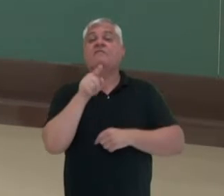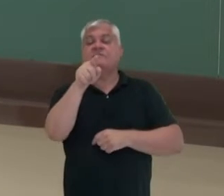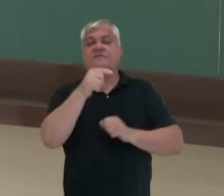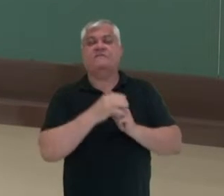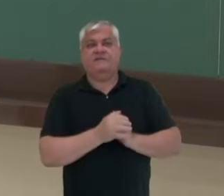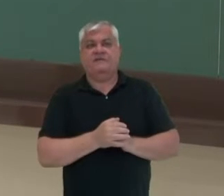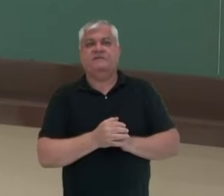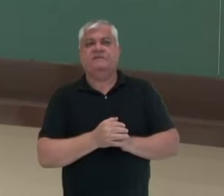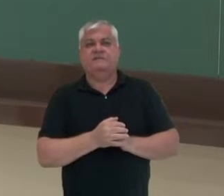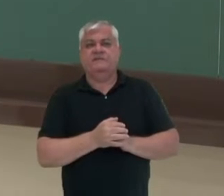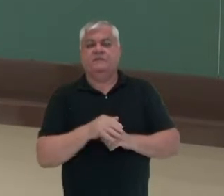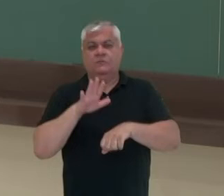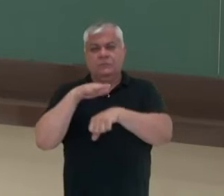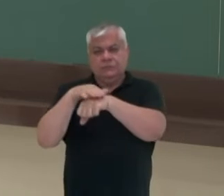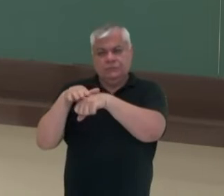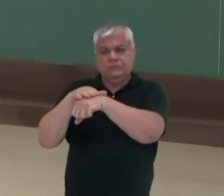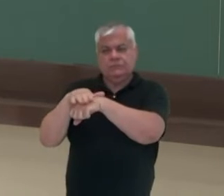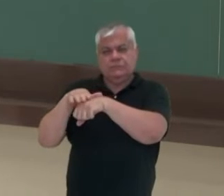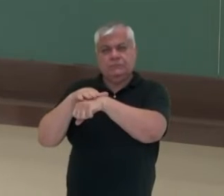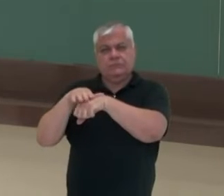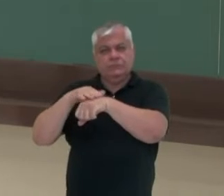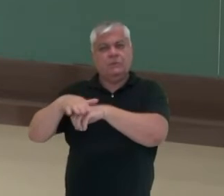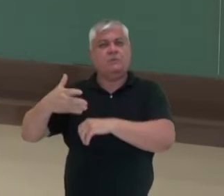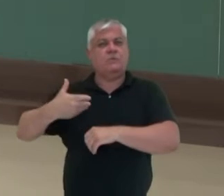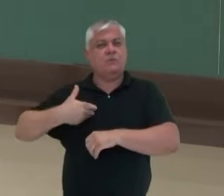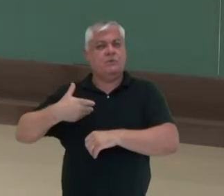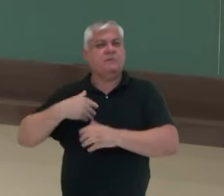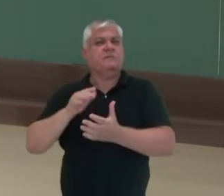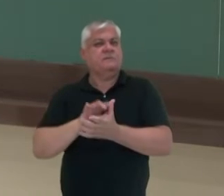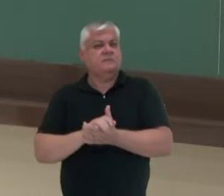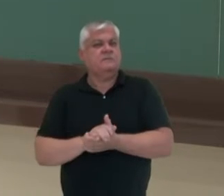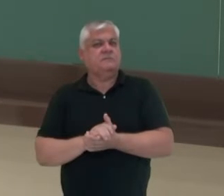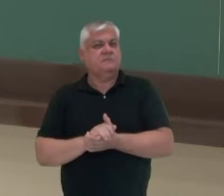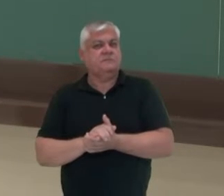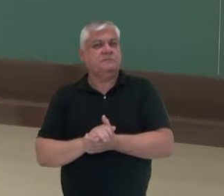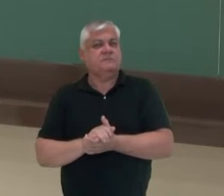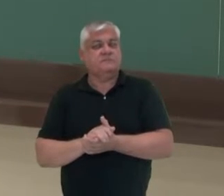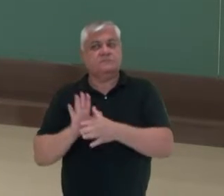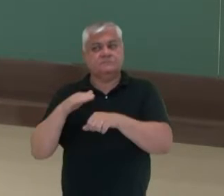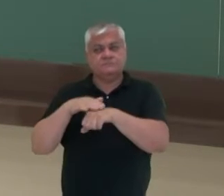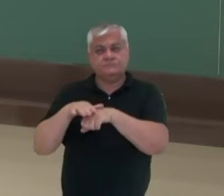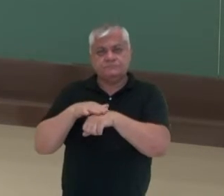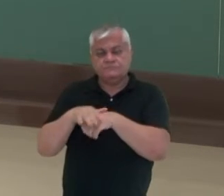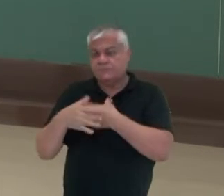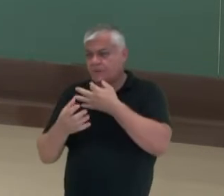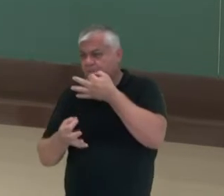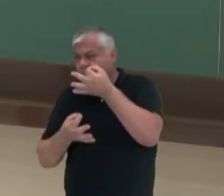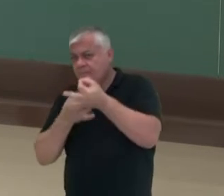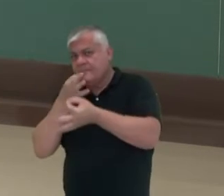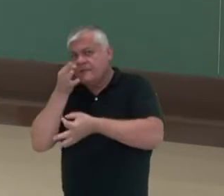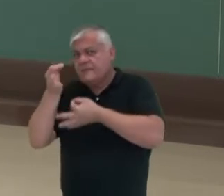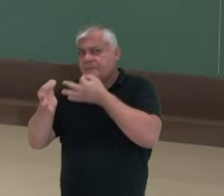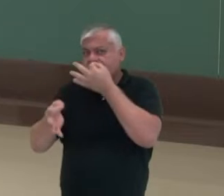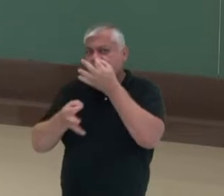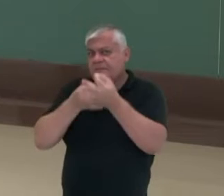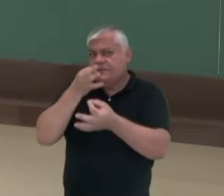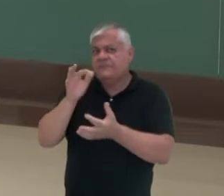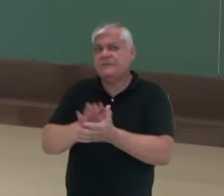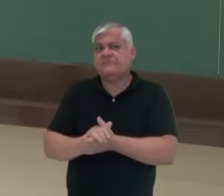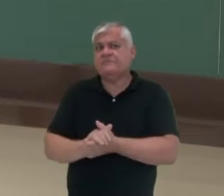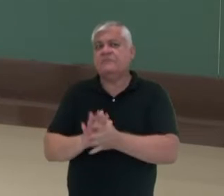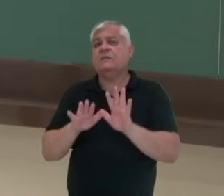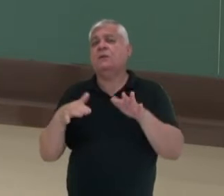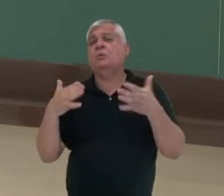vai conversar com o colega e, conversando, argumentando, responder